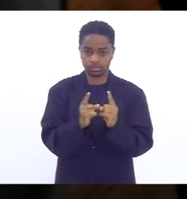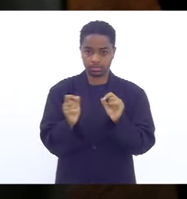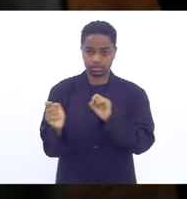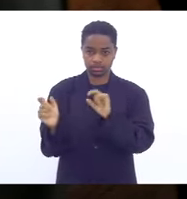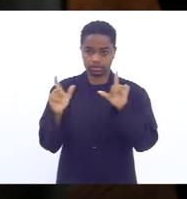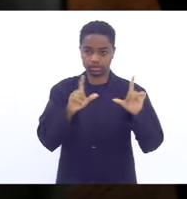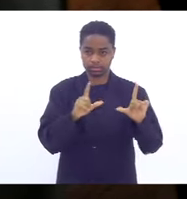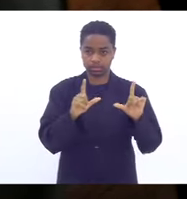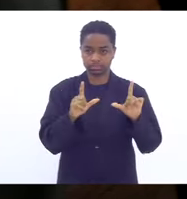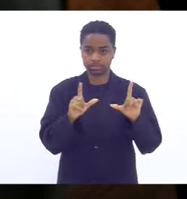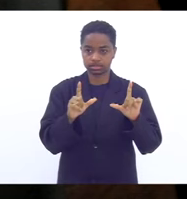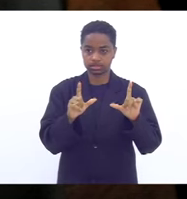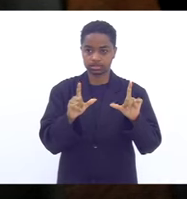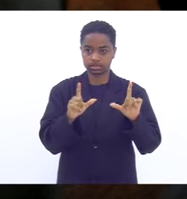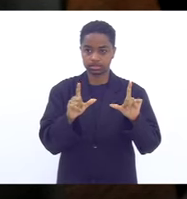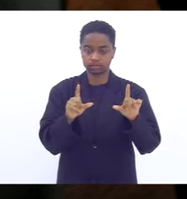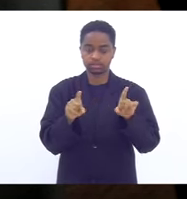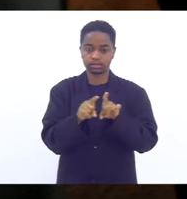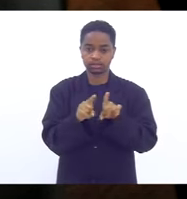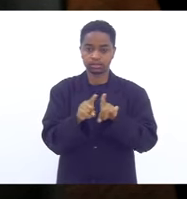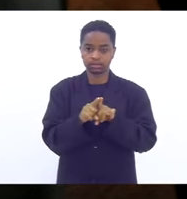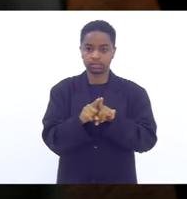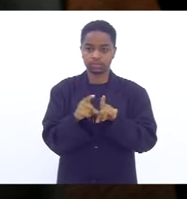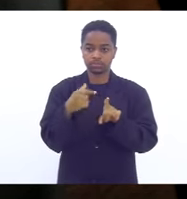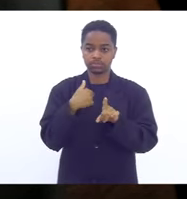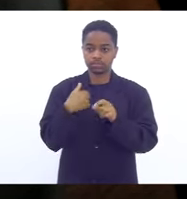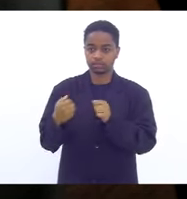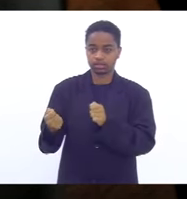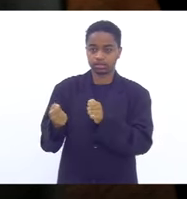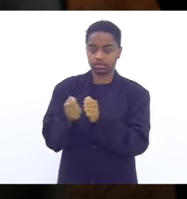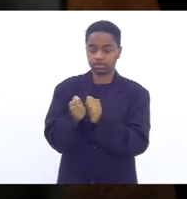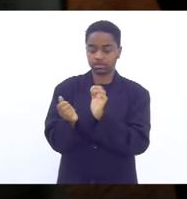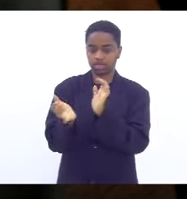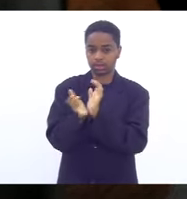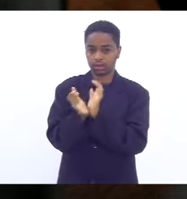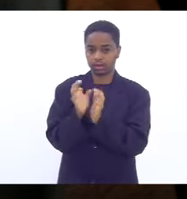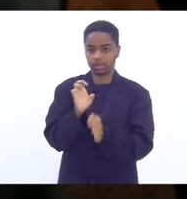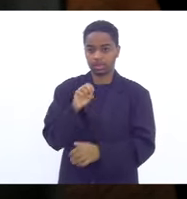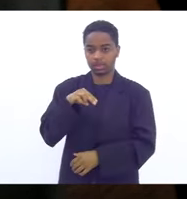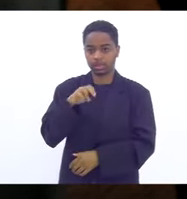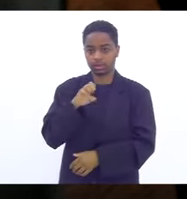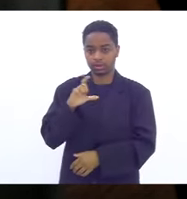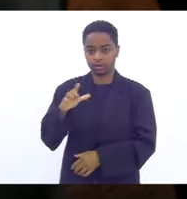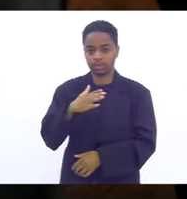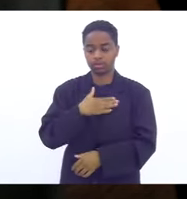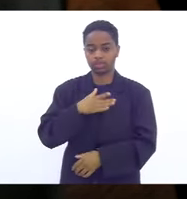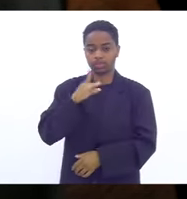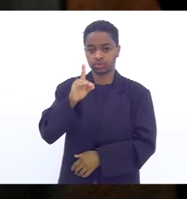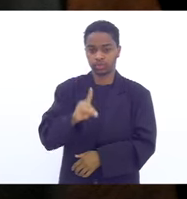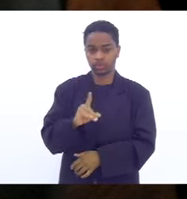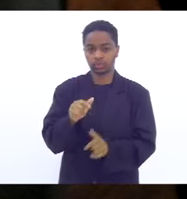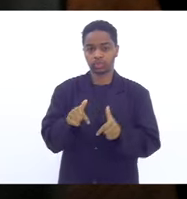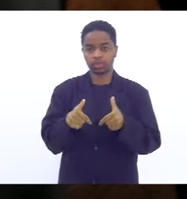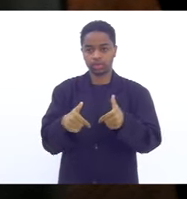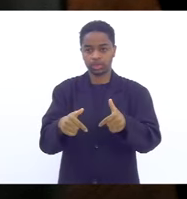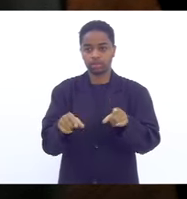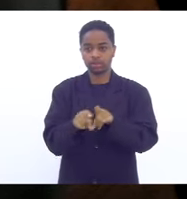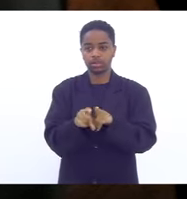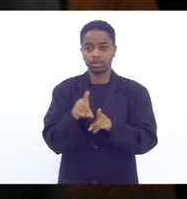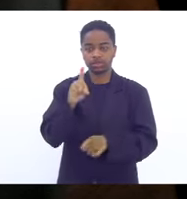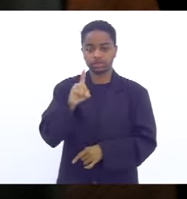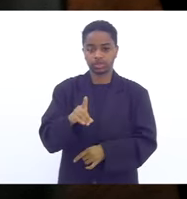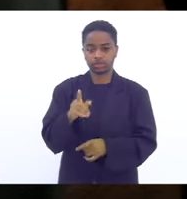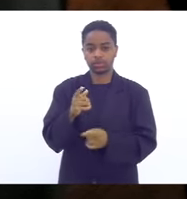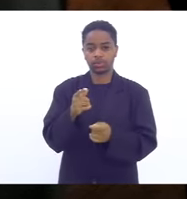apresentação. E eu estou acompanhada aqui da equipe da Enel, meu diretor de operação, minha diretora de